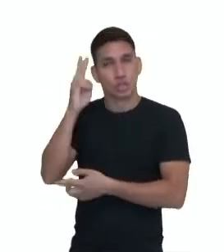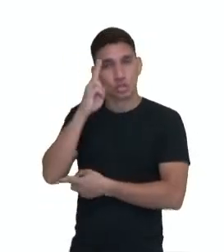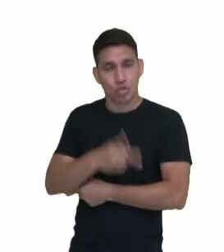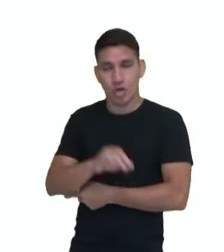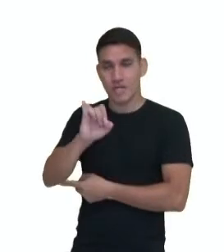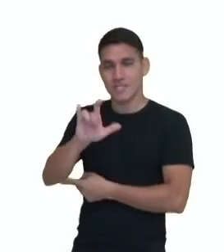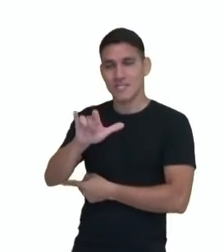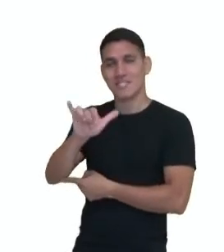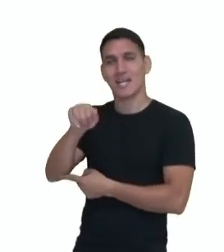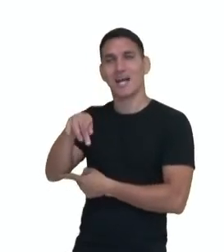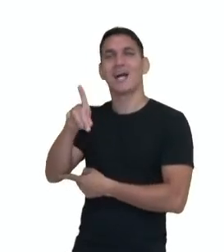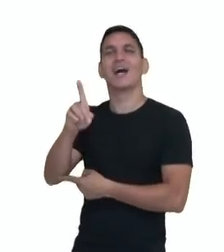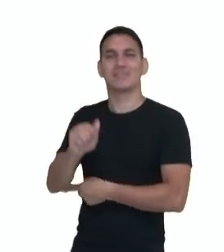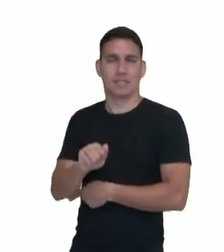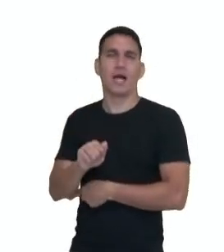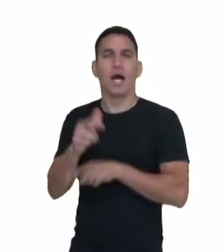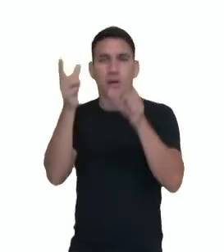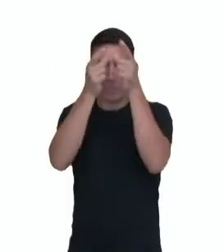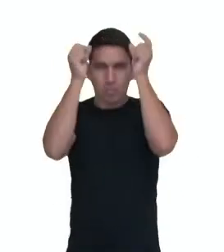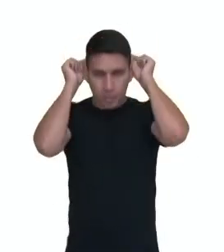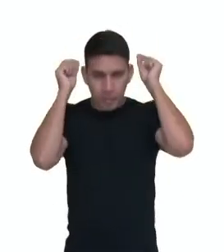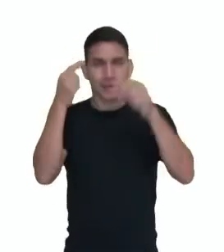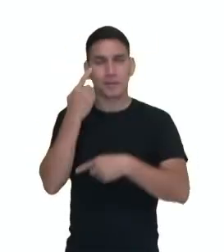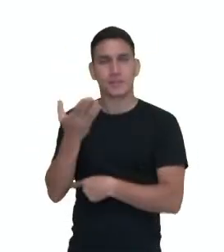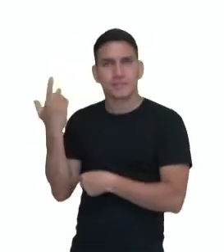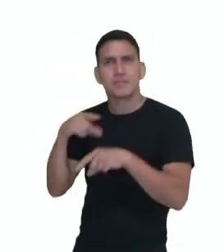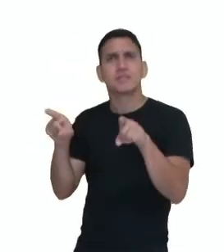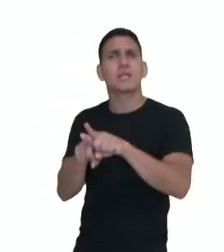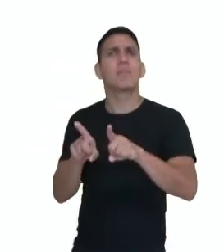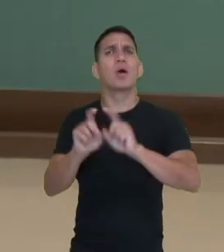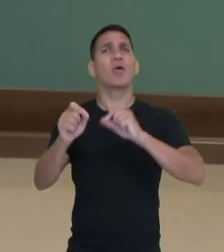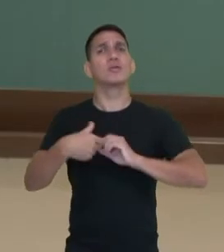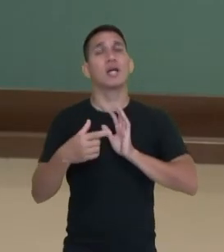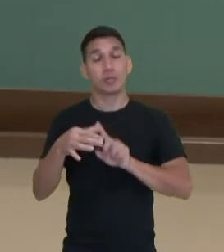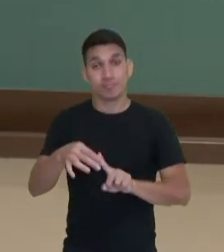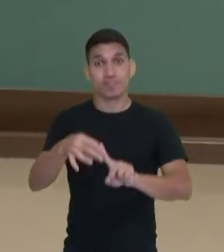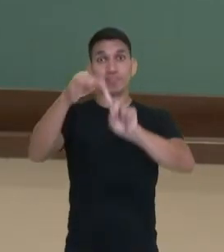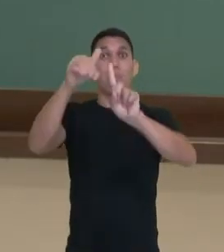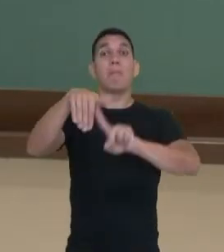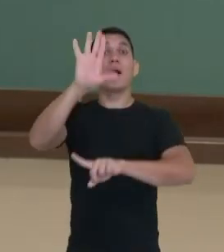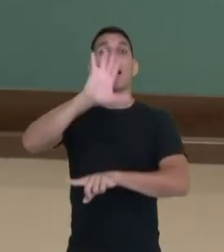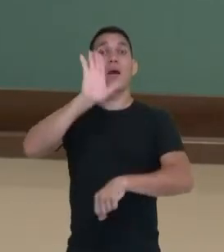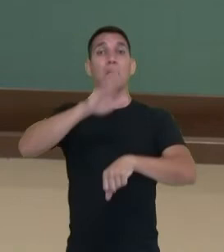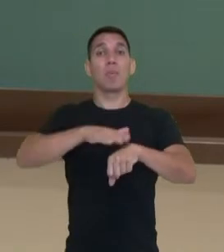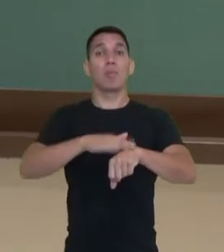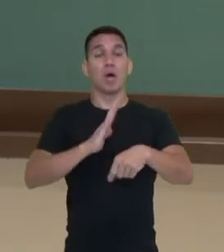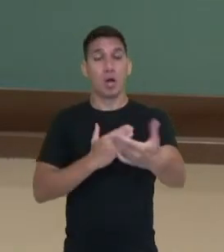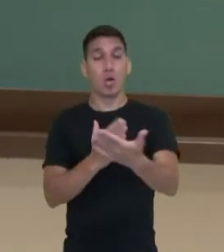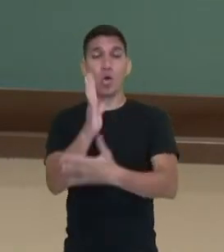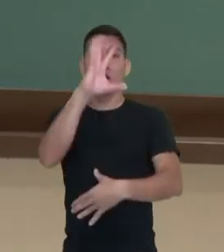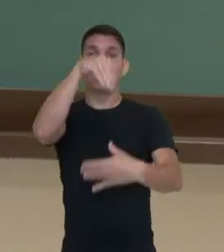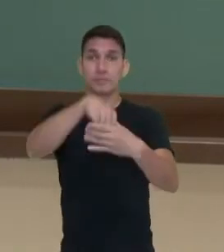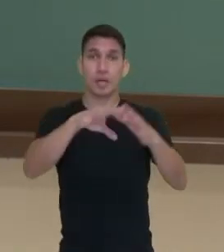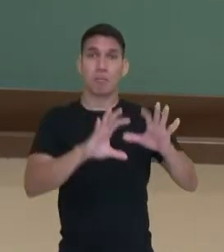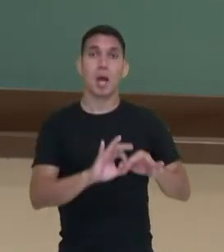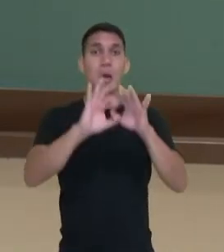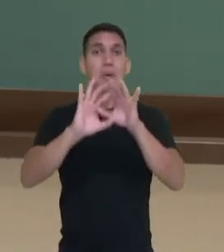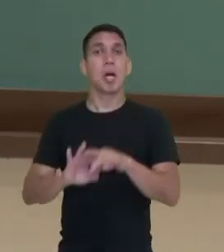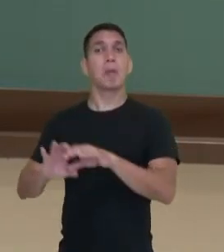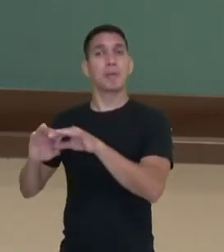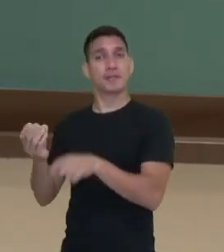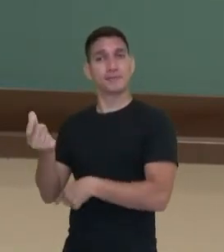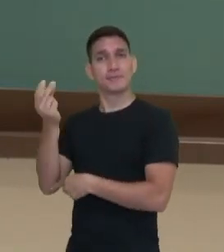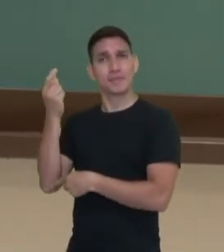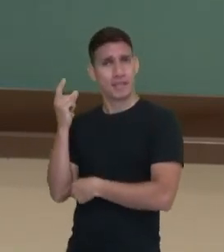Homero, e ela ganhou ainda destaque maior quando passou a fazer parte dos Jogos Olímpicos da